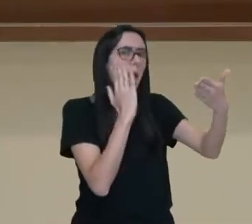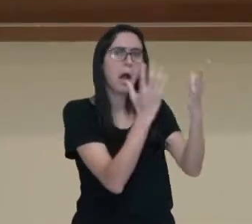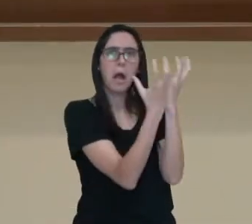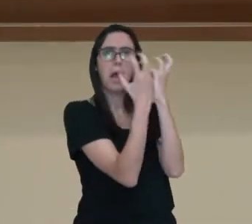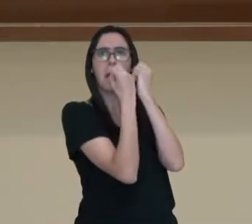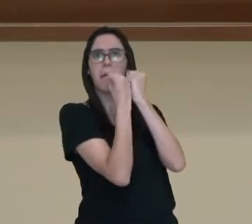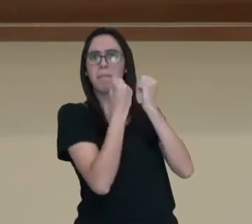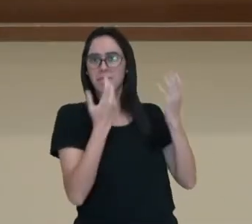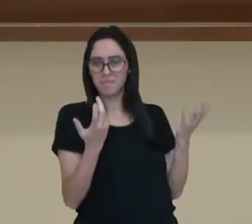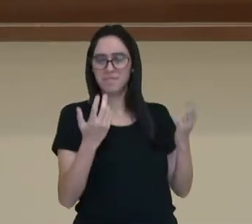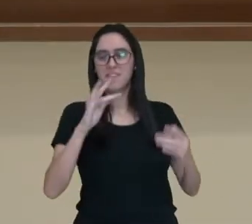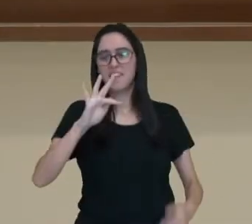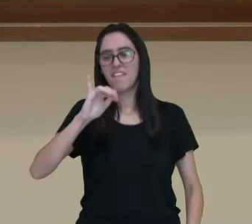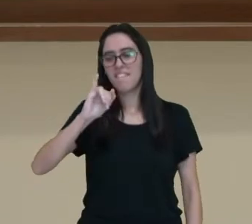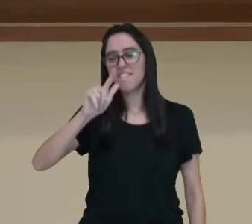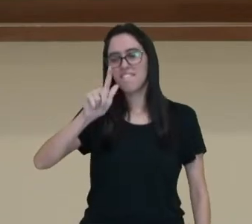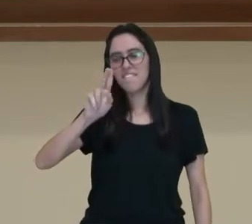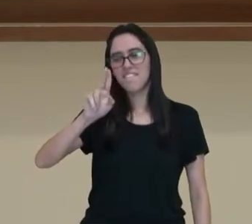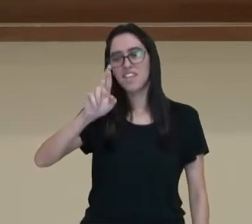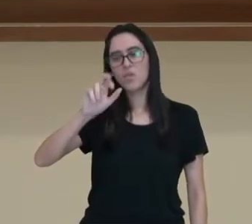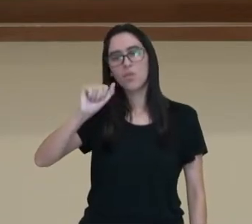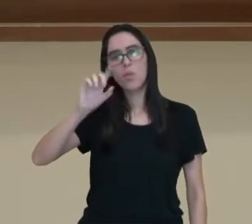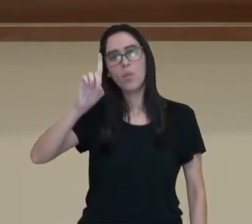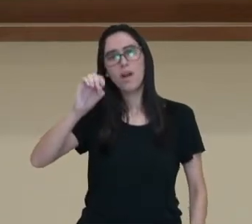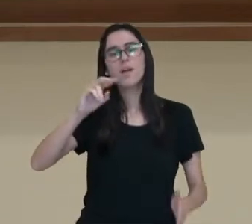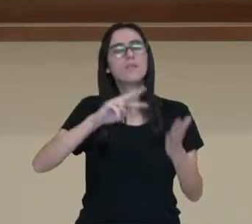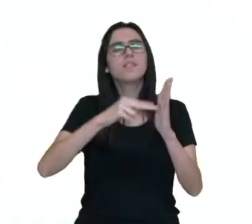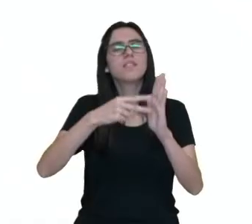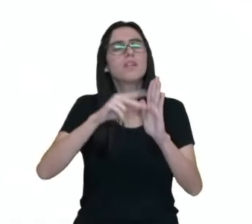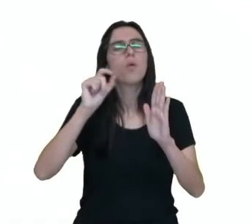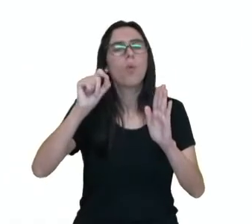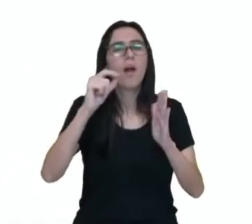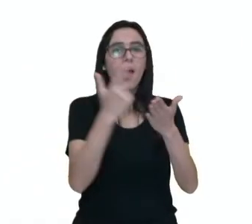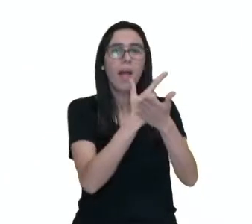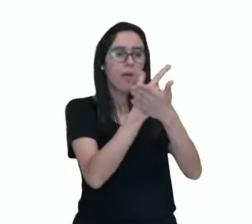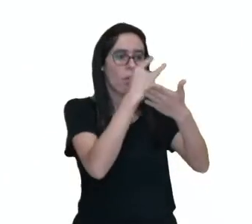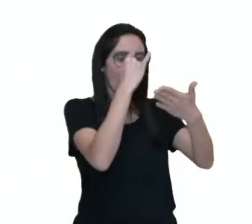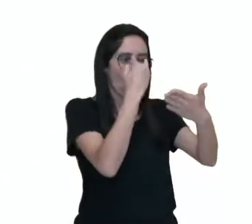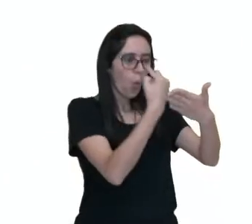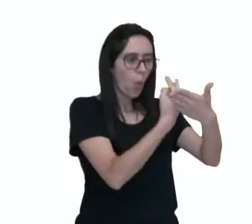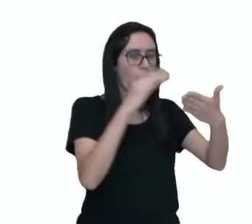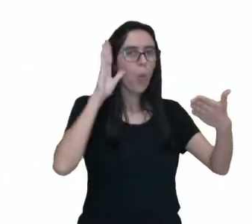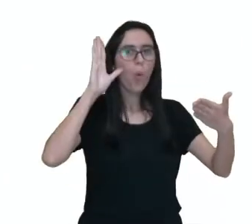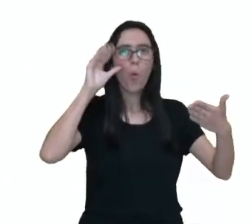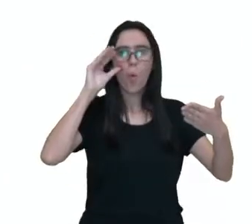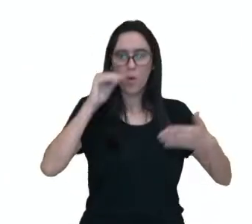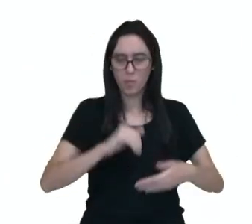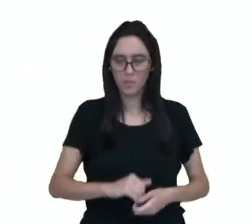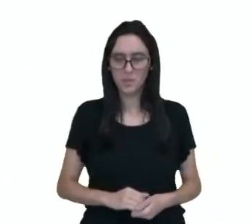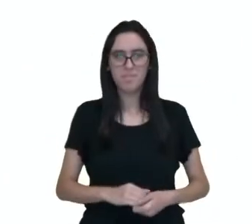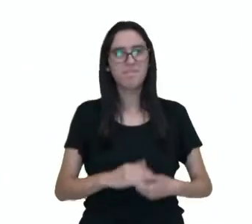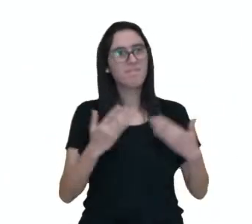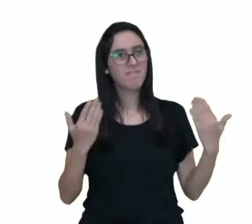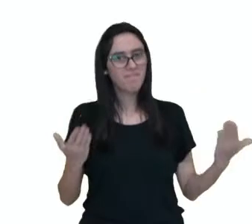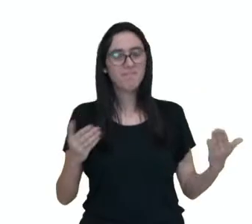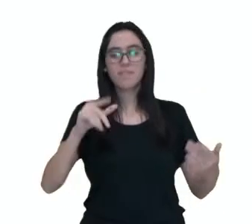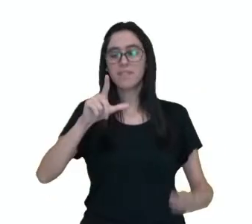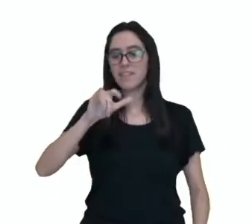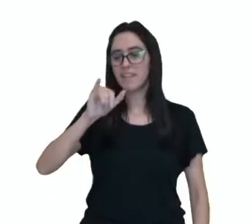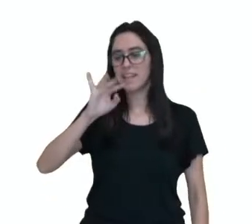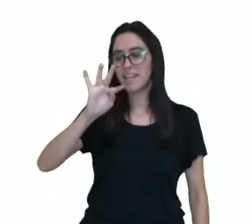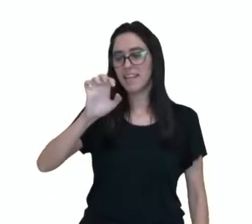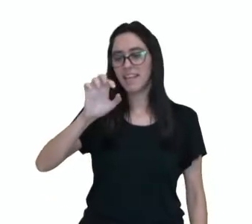seria o livro prendendo a atenção da pessoa, né? O sentido literal ou denotativo é aquele que pode